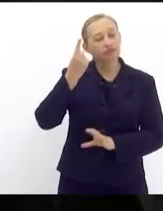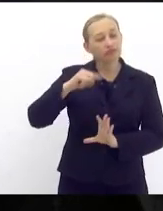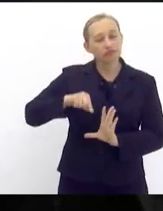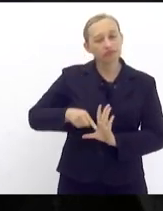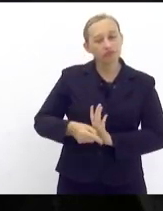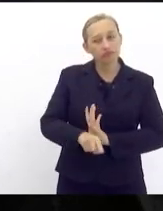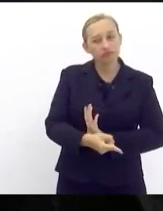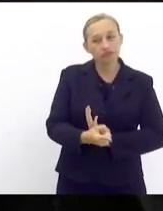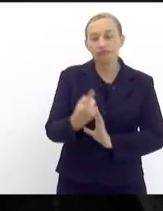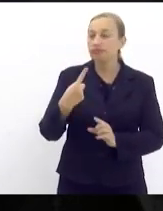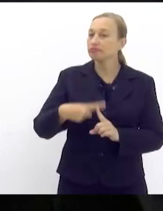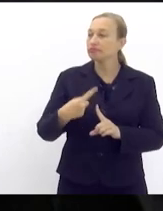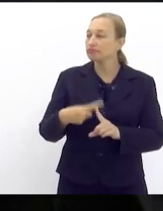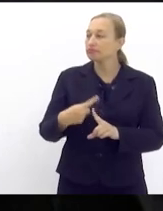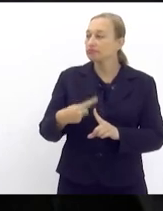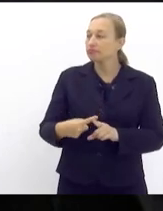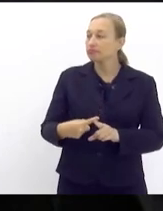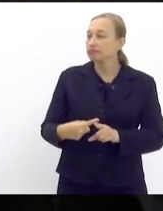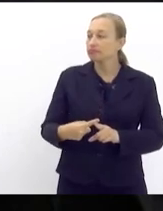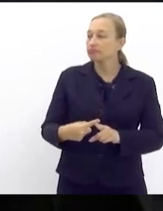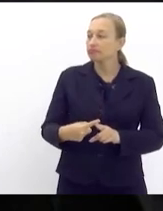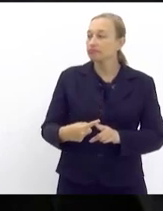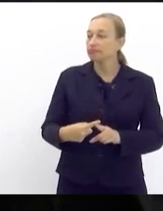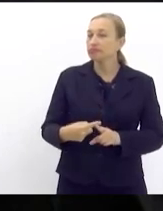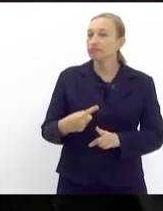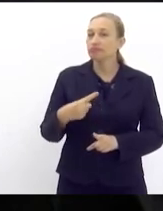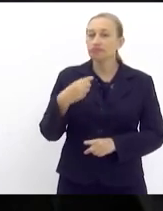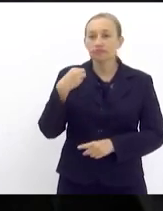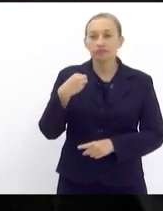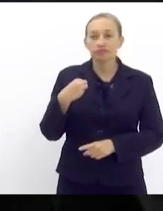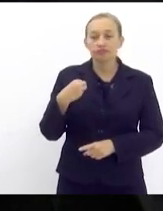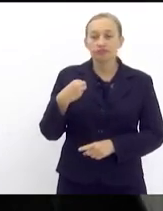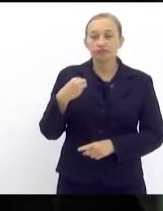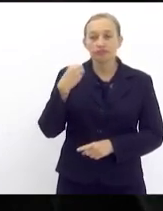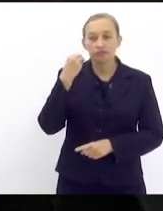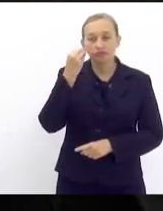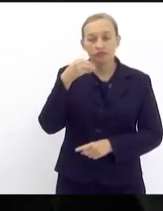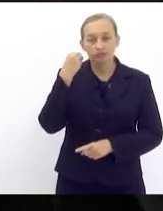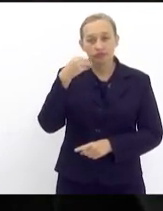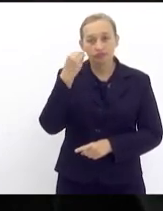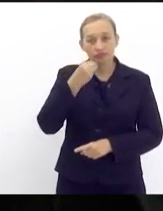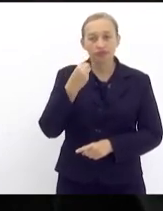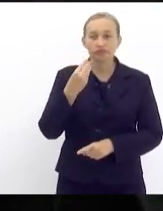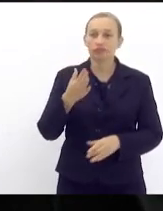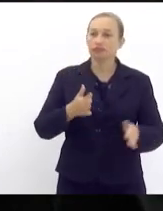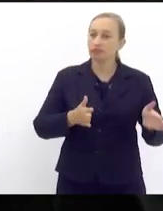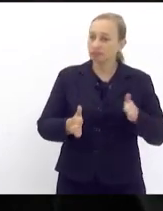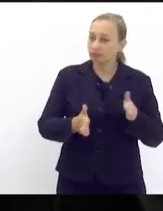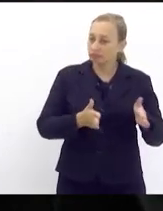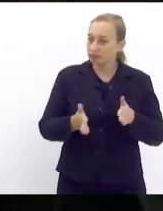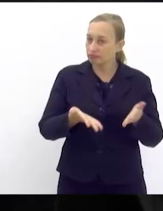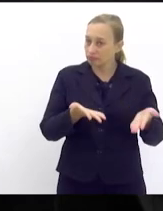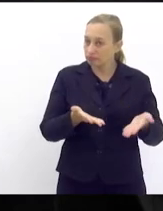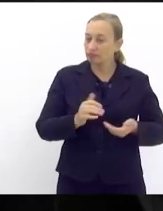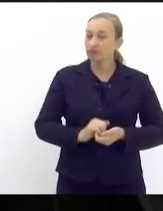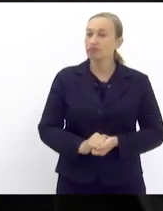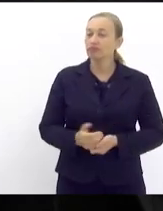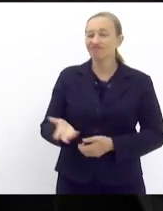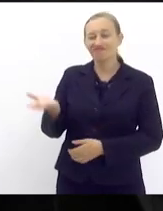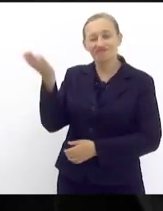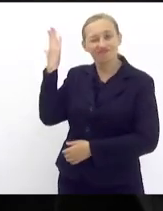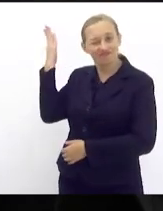Porque vivemos intensamente esse período visto que aquela